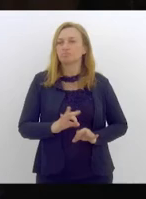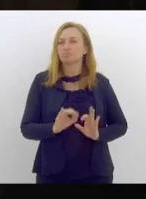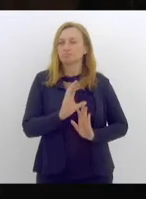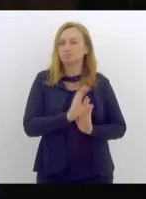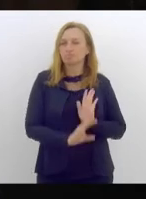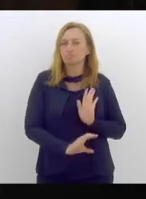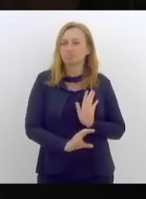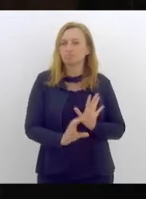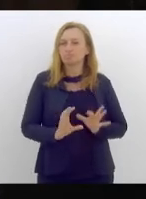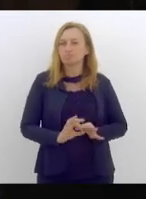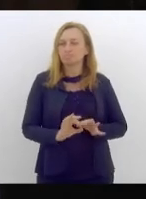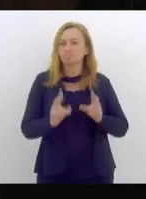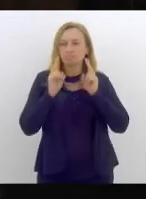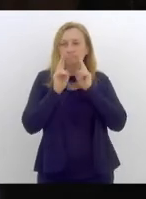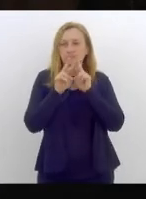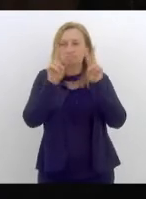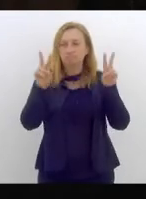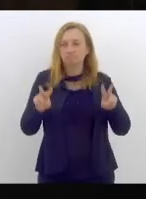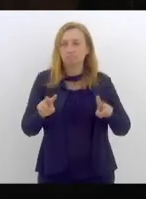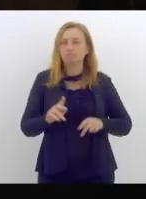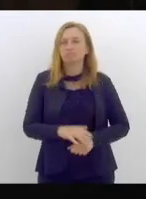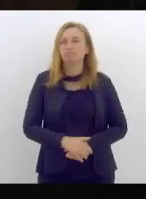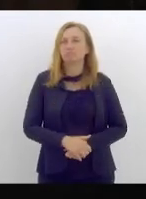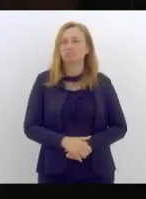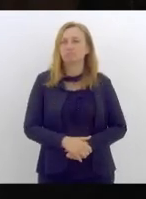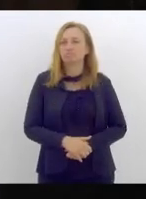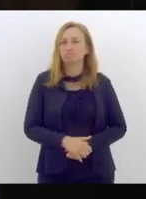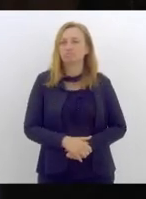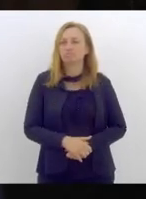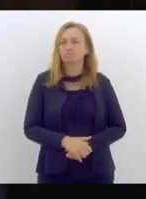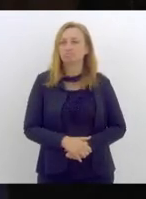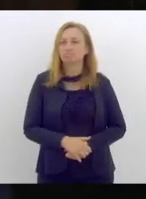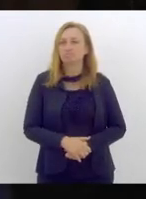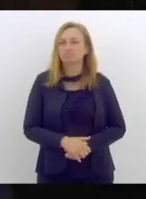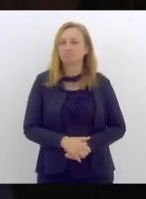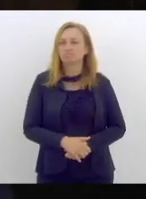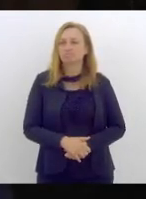permite a visão que permitia a